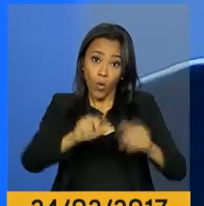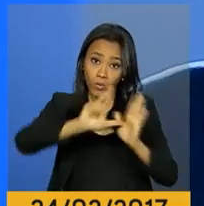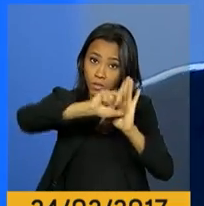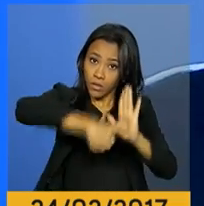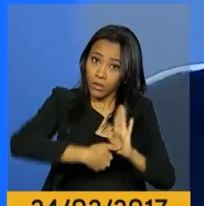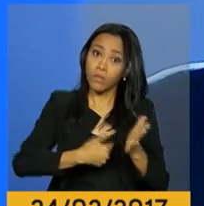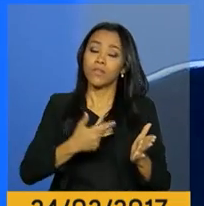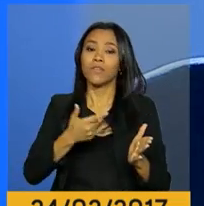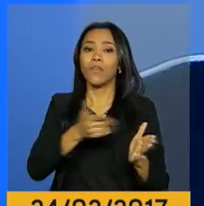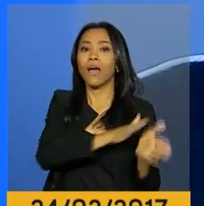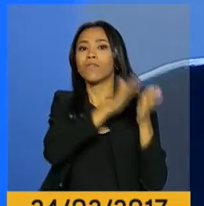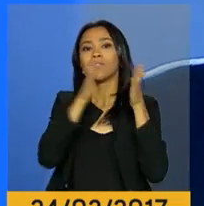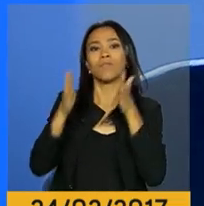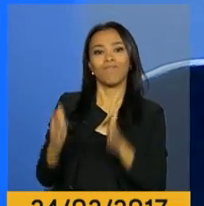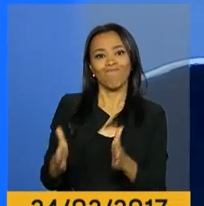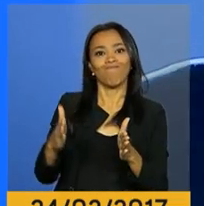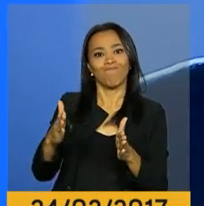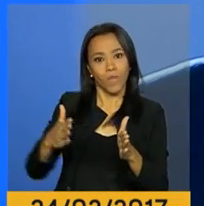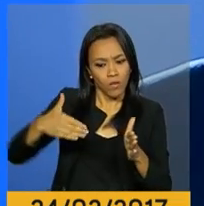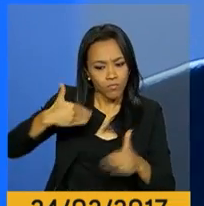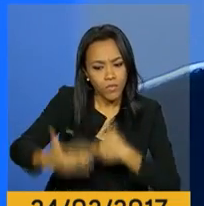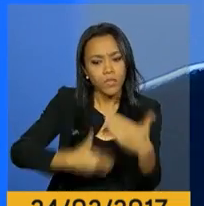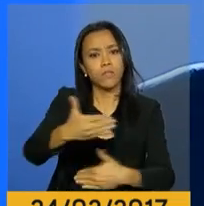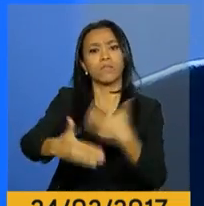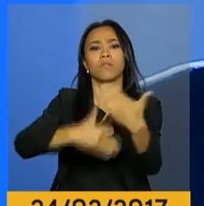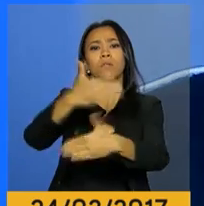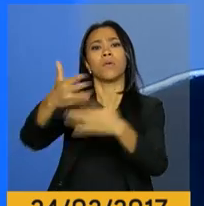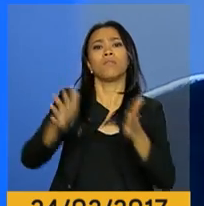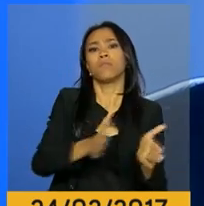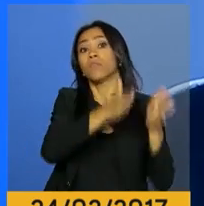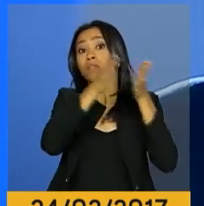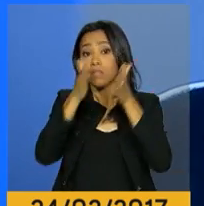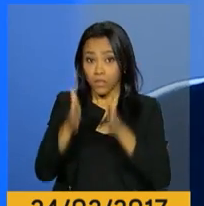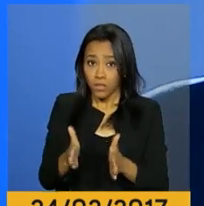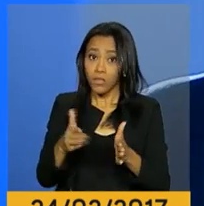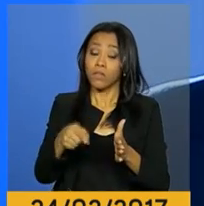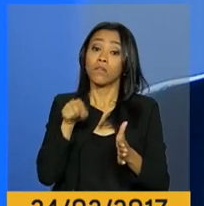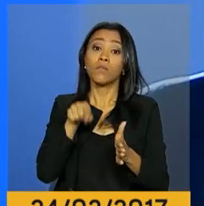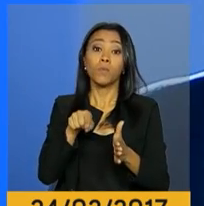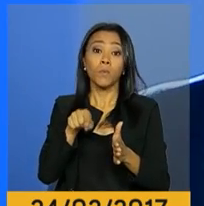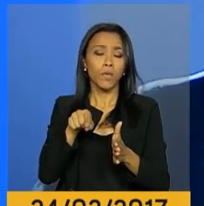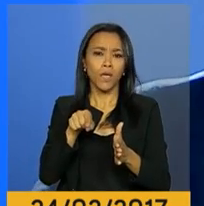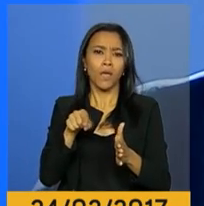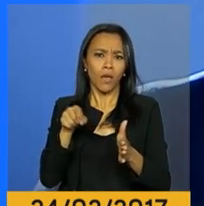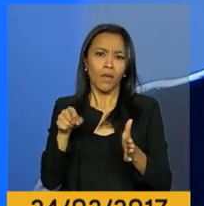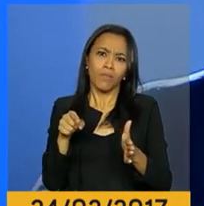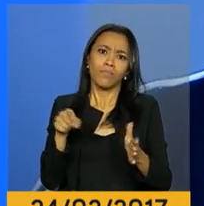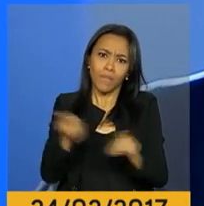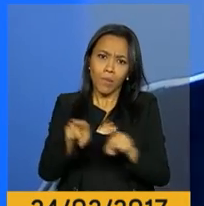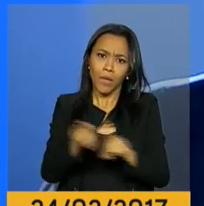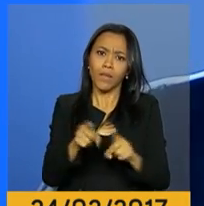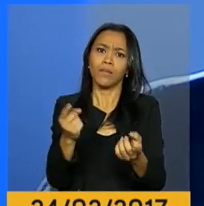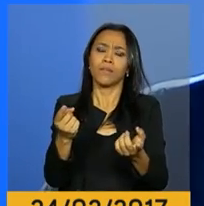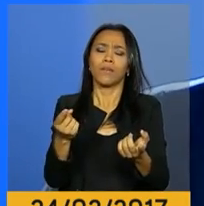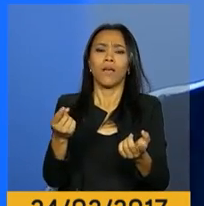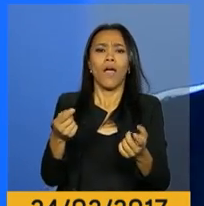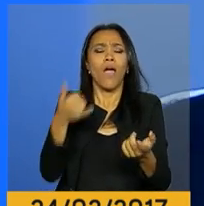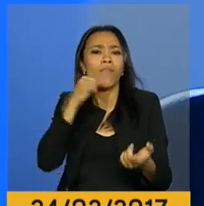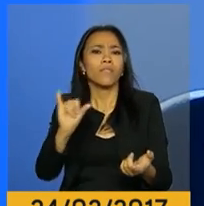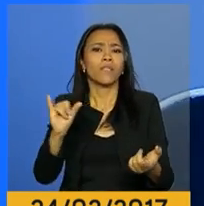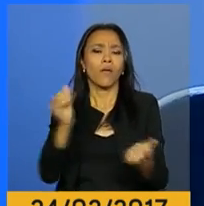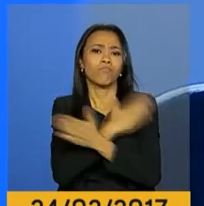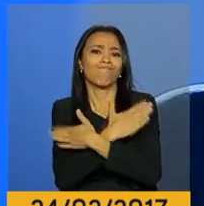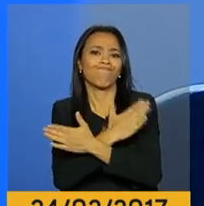você parte para o crescimento e do crescimento para o combate ao desemprego a própria liberação Como você